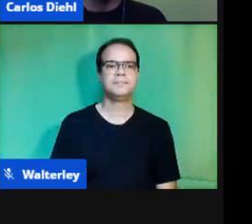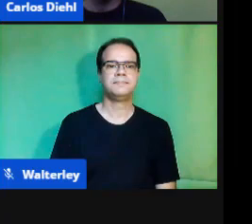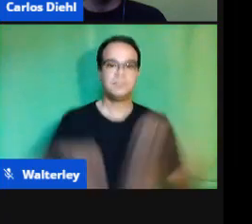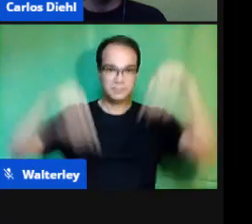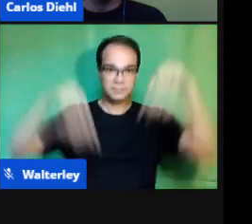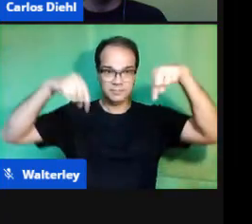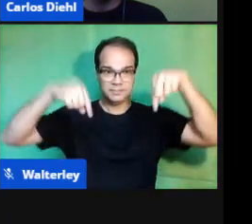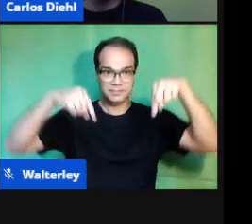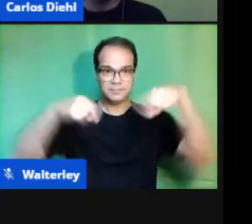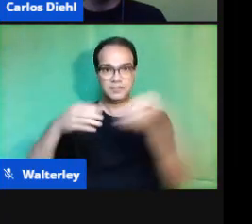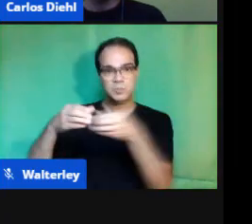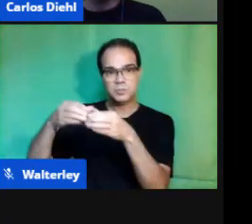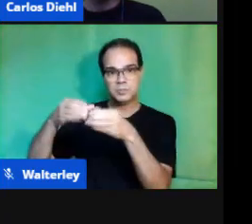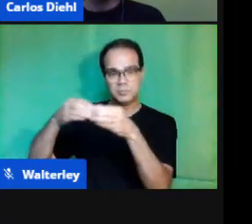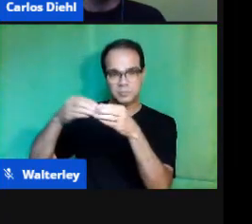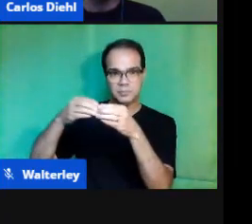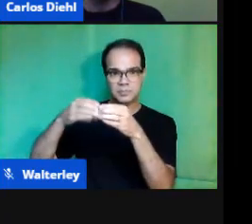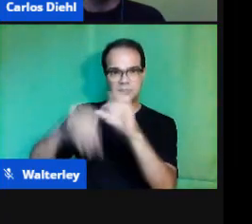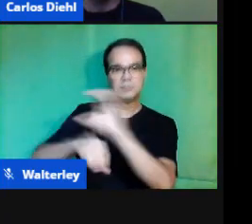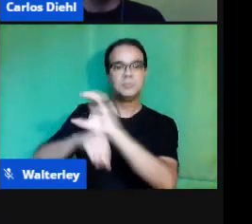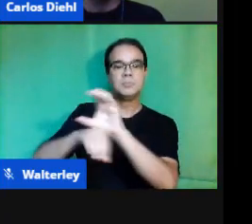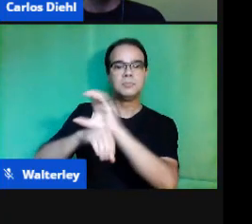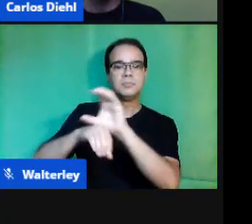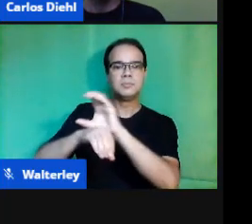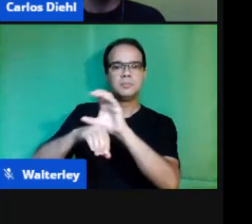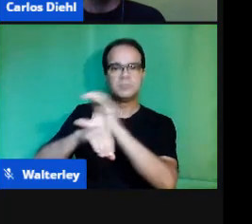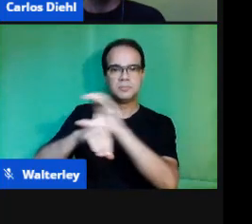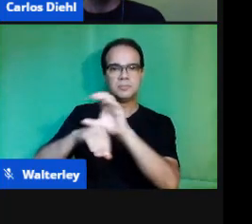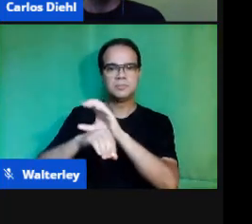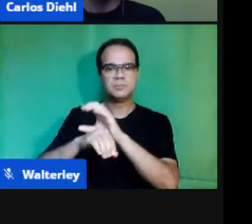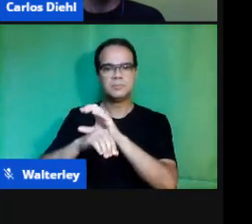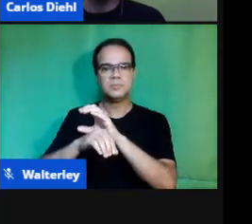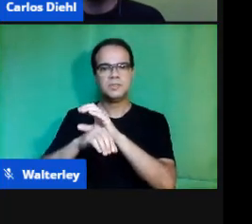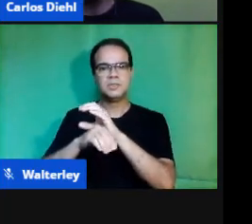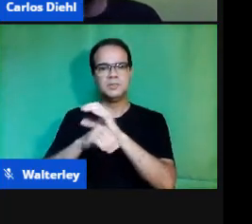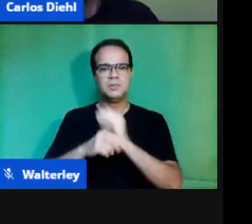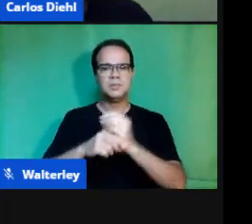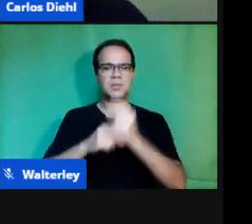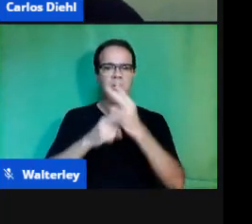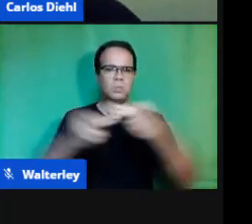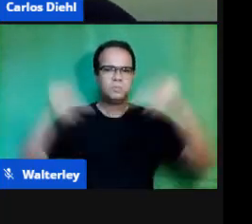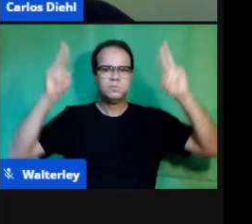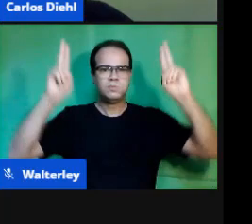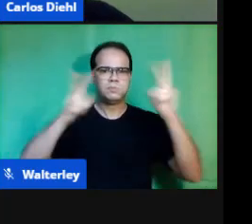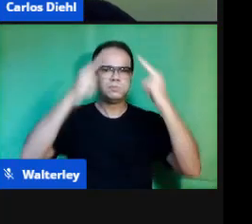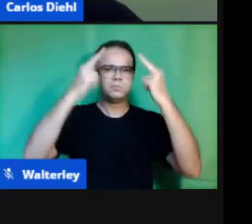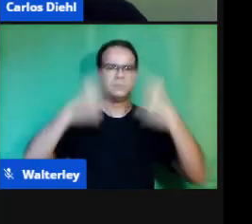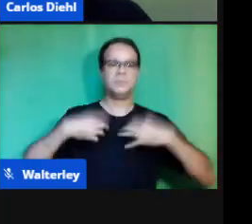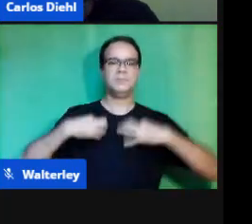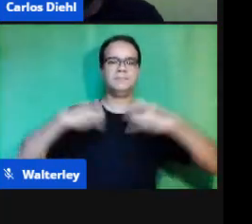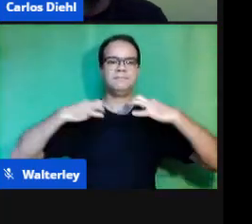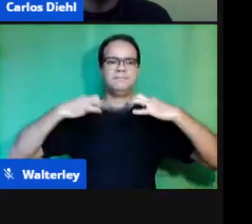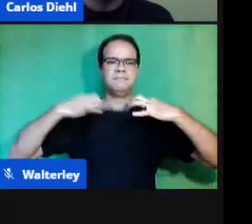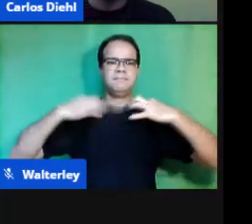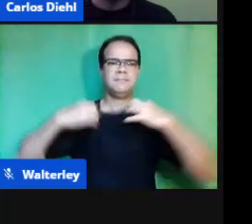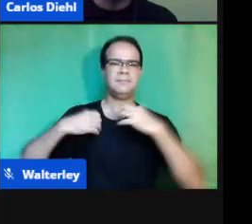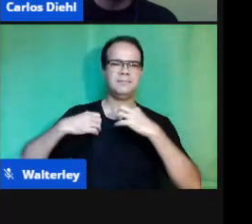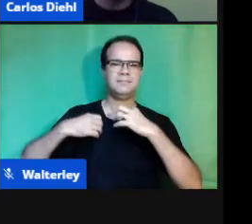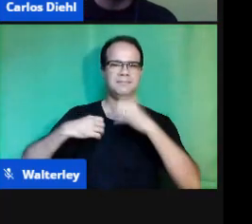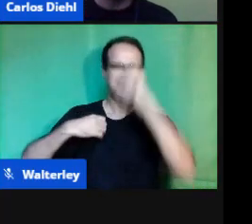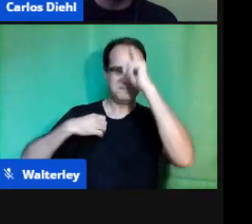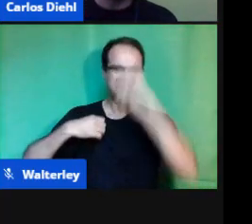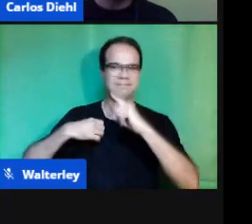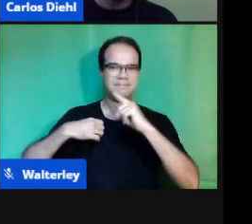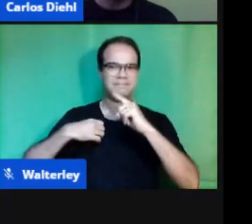realizou um grande show durante a visita dos técnicos da FIFA Campo Grande nesta terça-feira. Todos vestiram a camisa da torcida em prol da campanha para